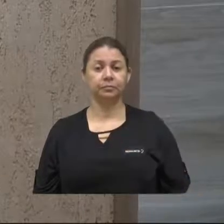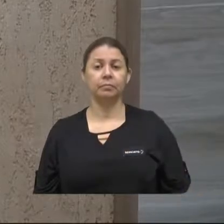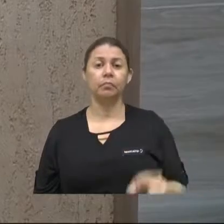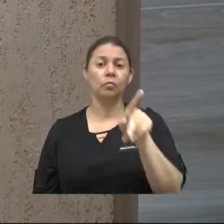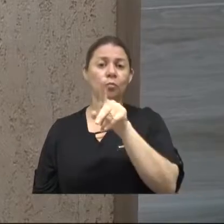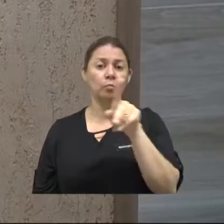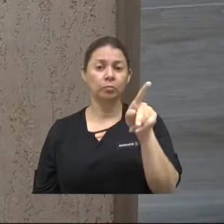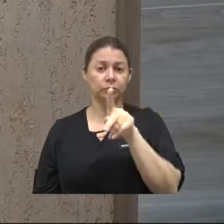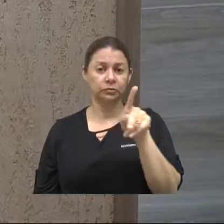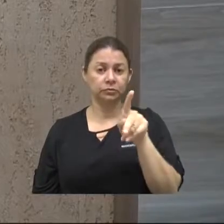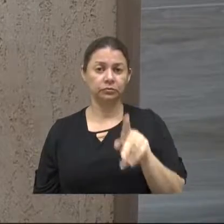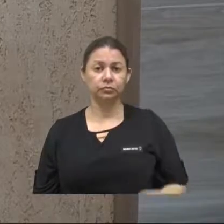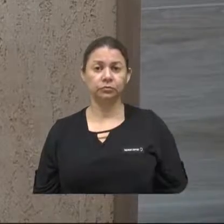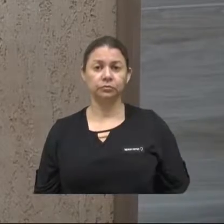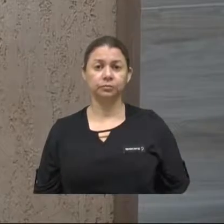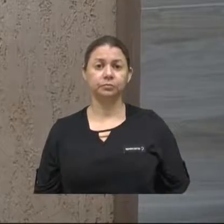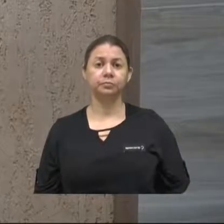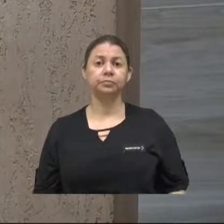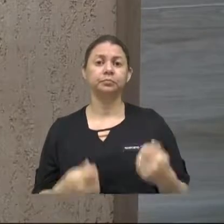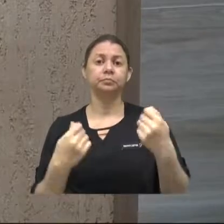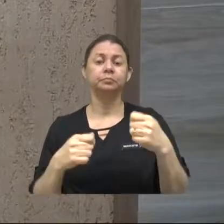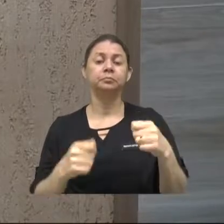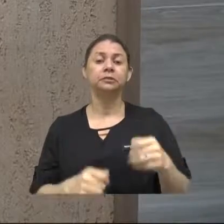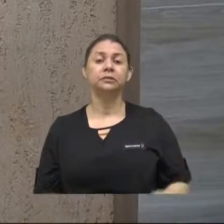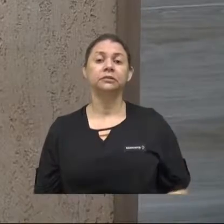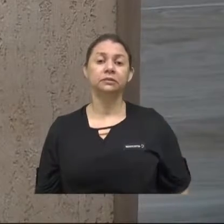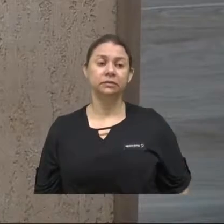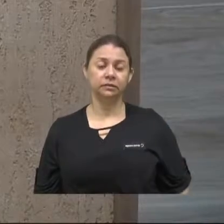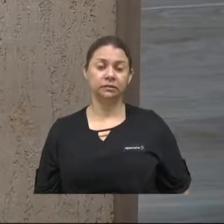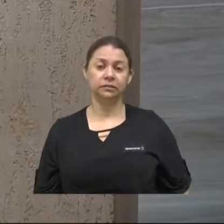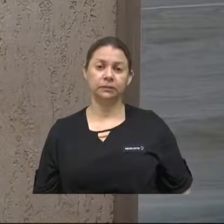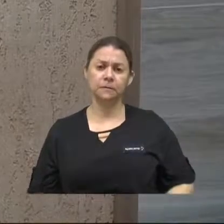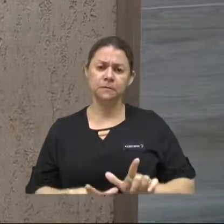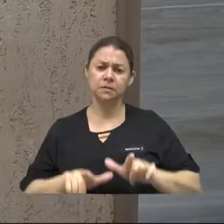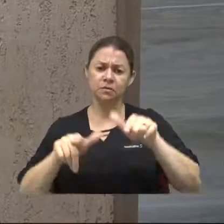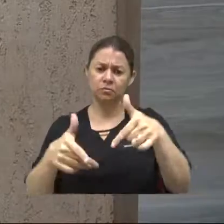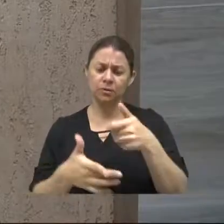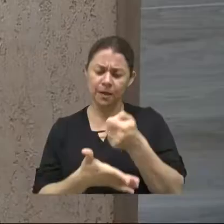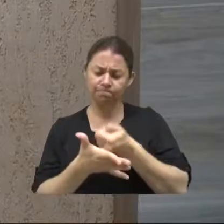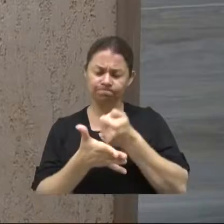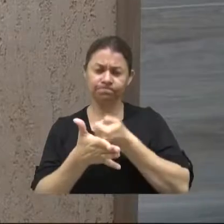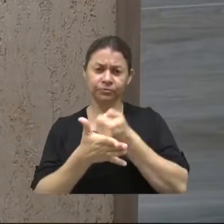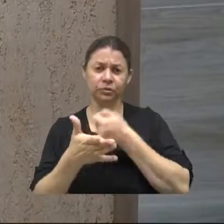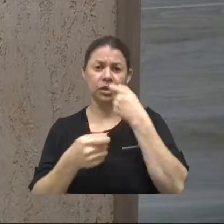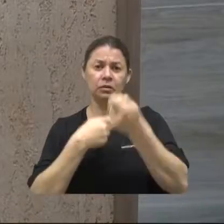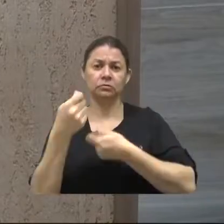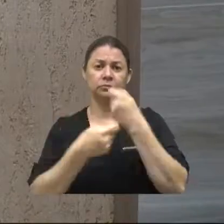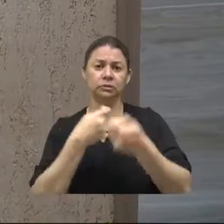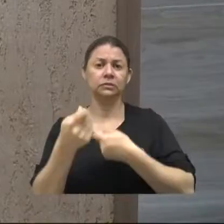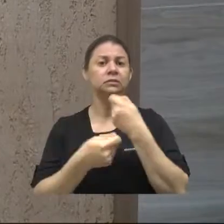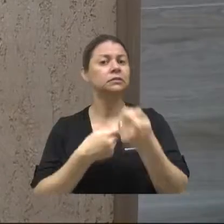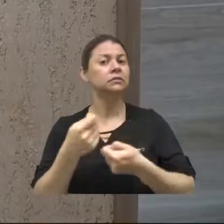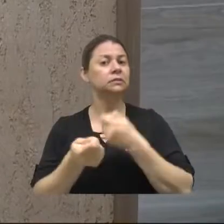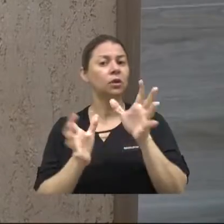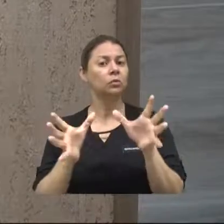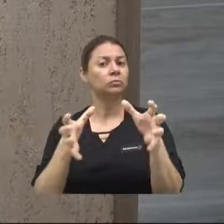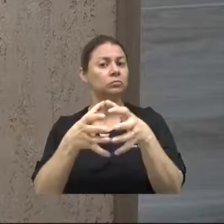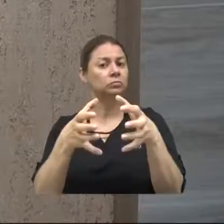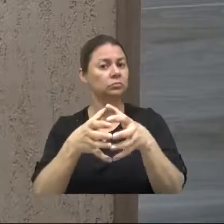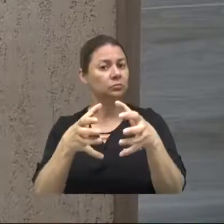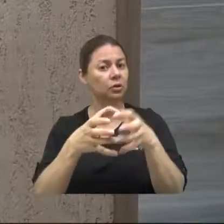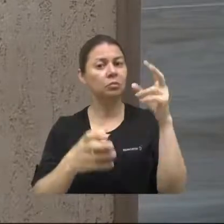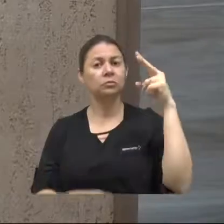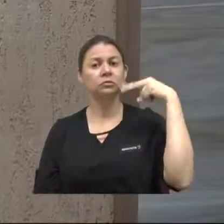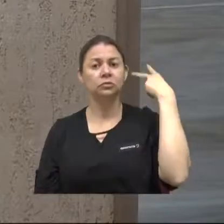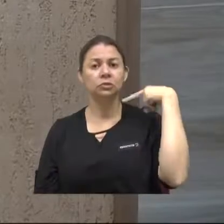presidente, ele tem que se aplicar na administração da casa e cuidar dos vereadores. E eu vou ficar de olho,